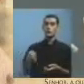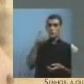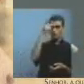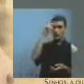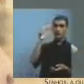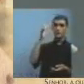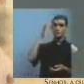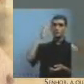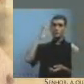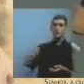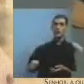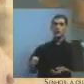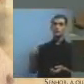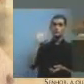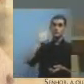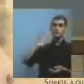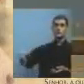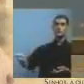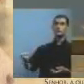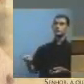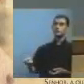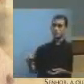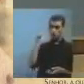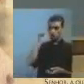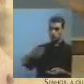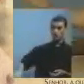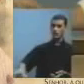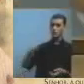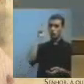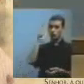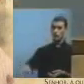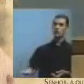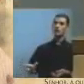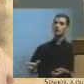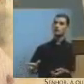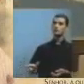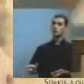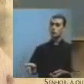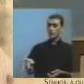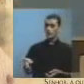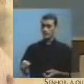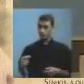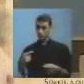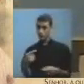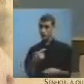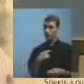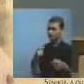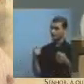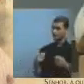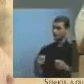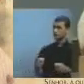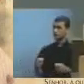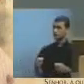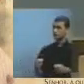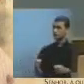no dia que eles se meteram nesse túmulo aqui, a família diz: porta fora. Não,